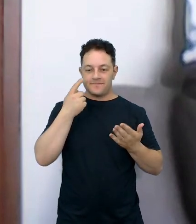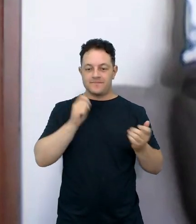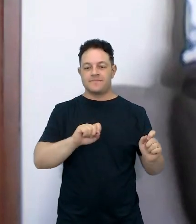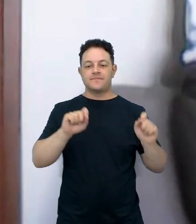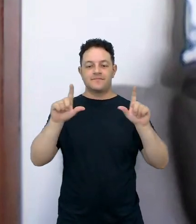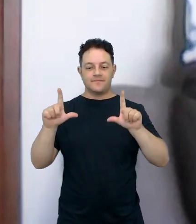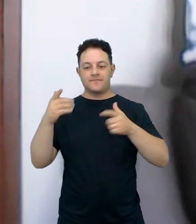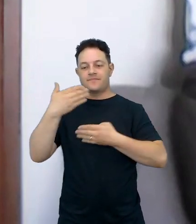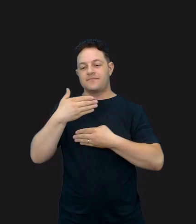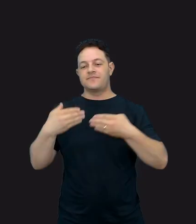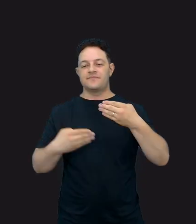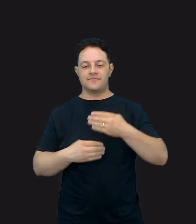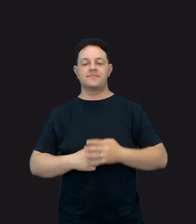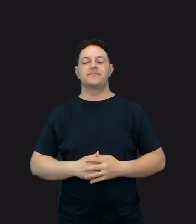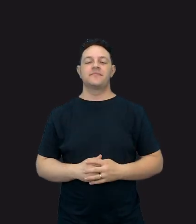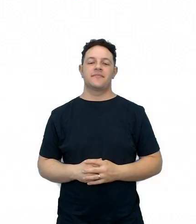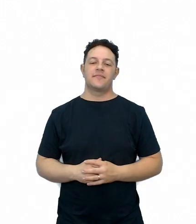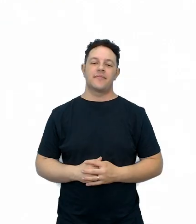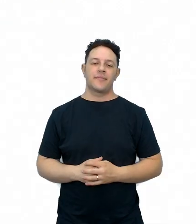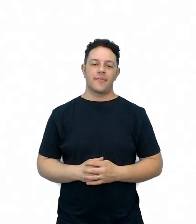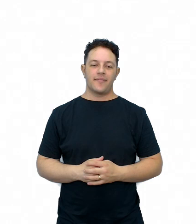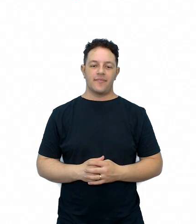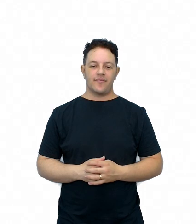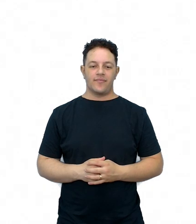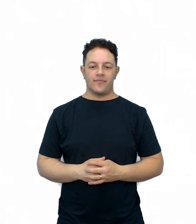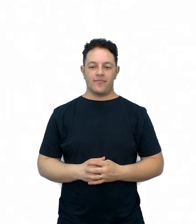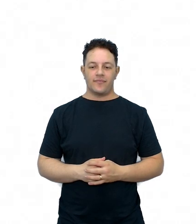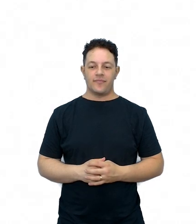nosso PowerPoint.